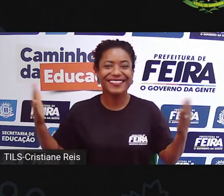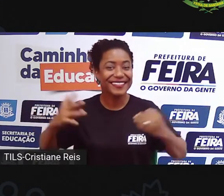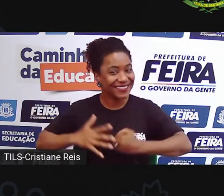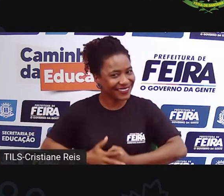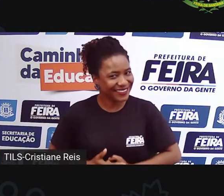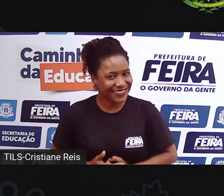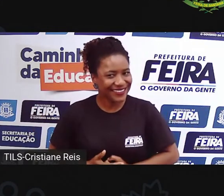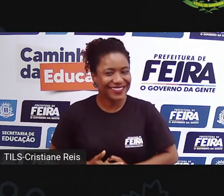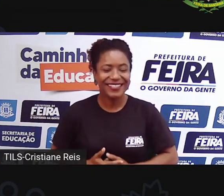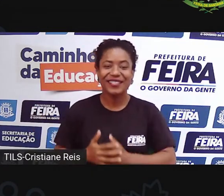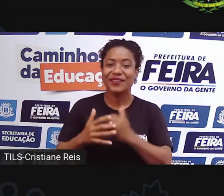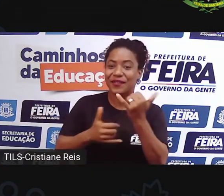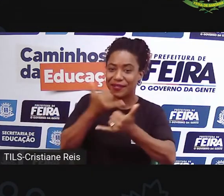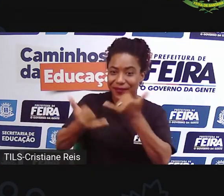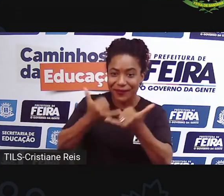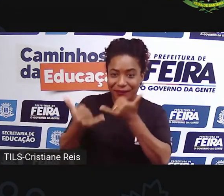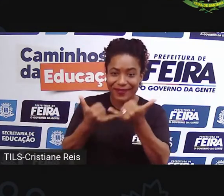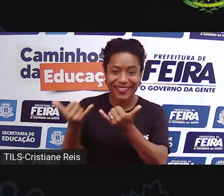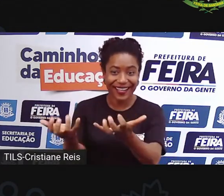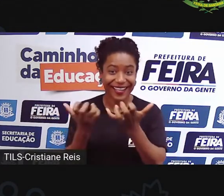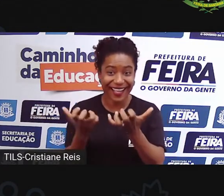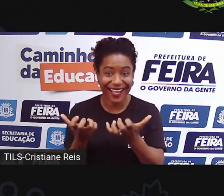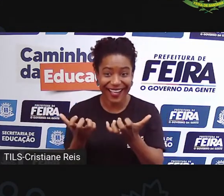Quem quer brincar com a Franlisa, levanta